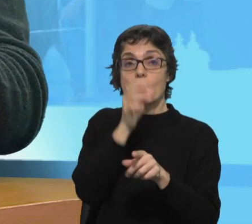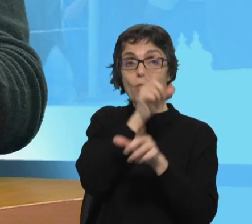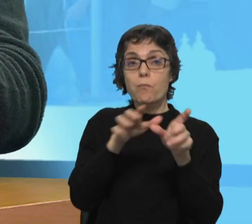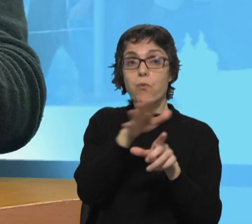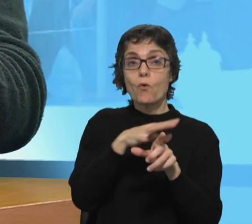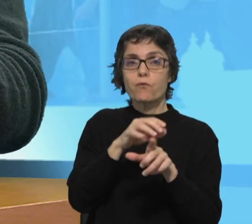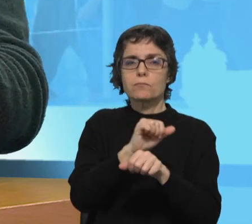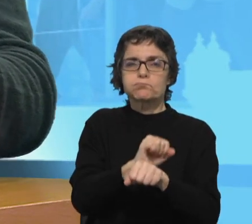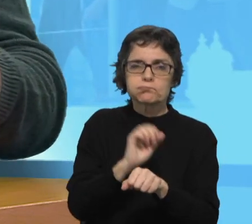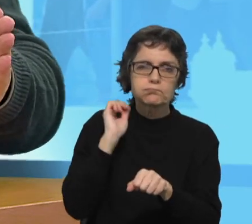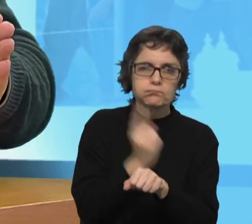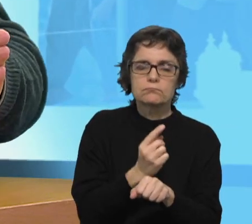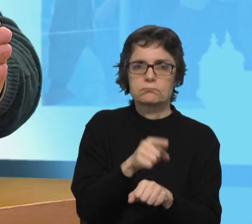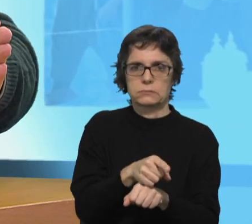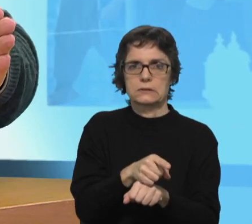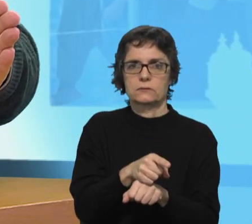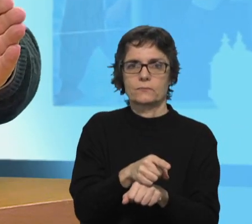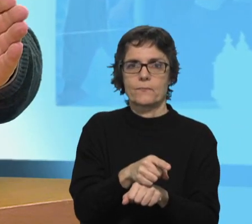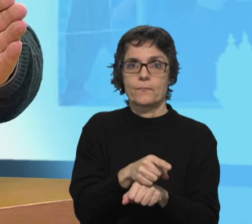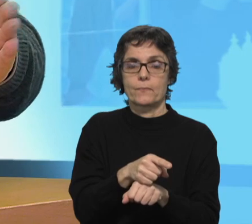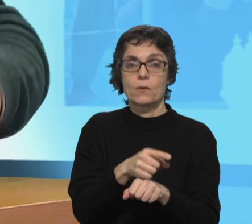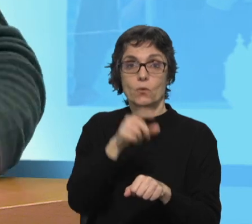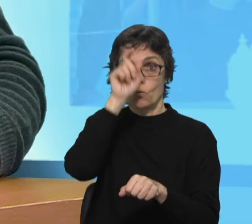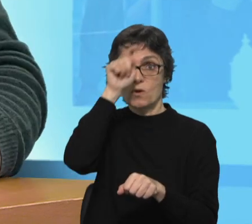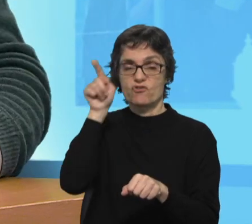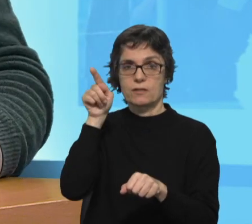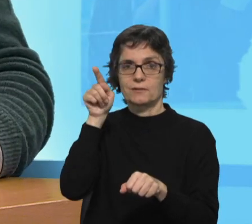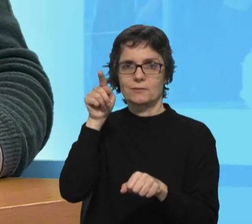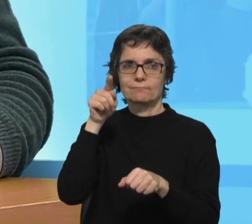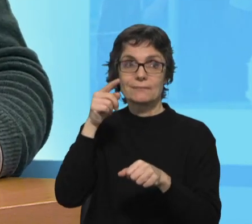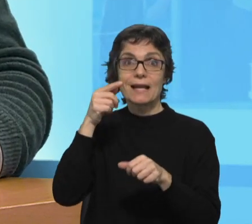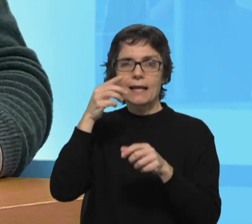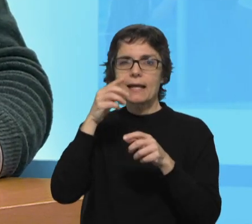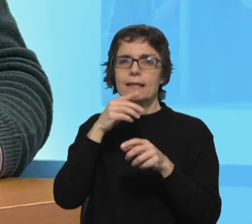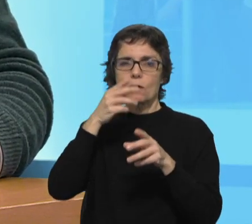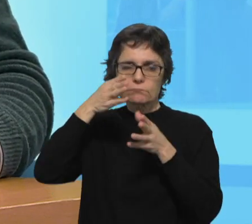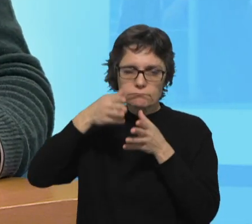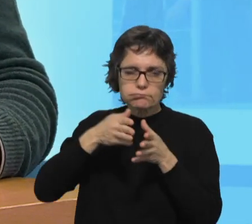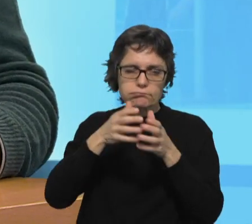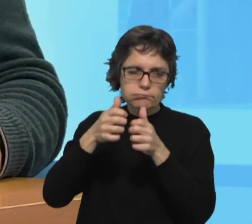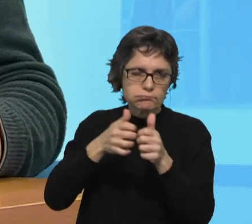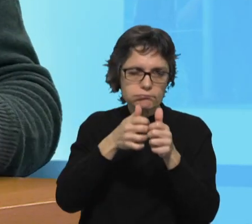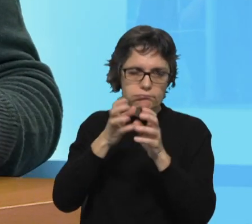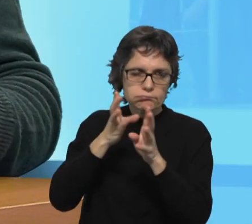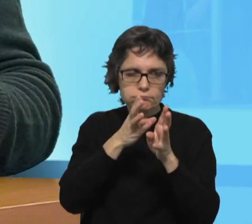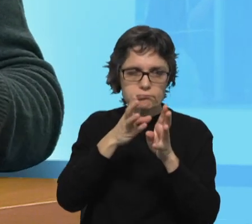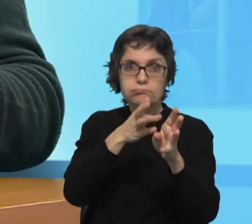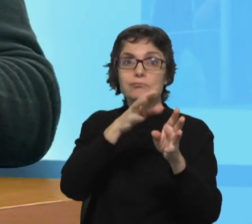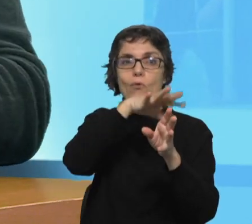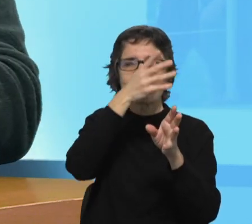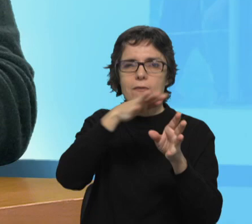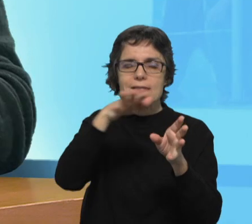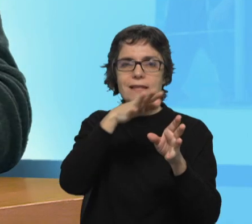no Egito e vai pelo deserto para conquistar a liberdade e a terra prometida. E Jesus no